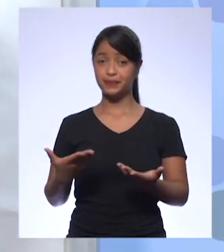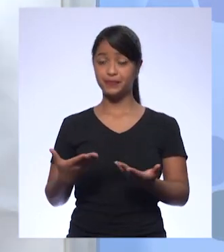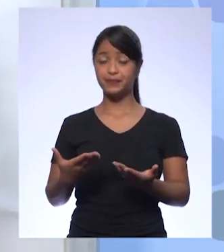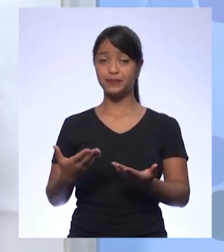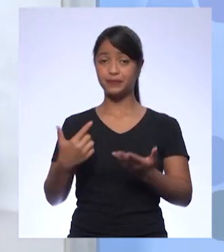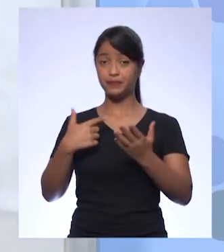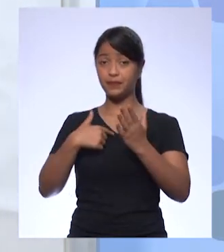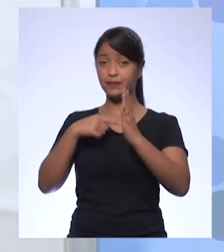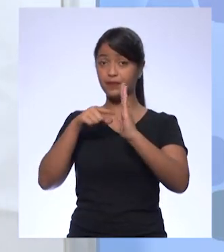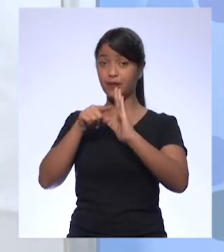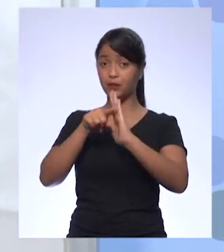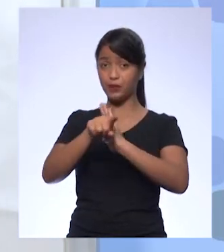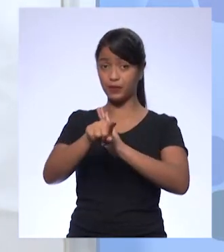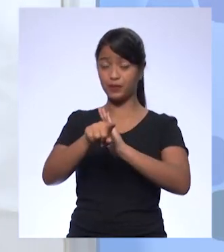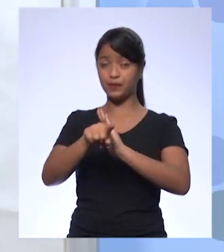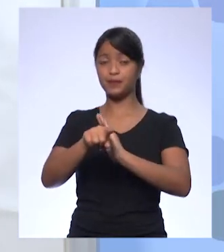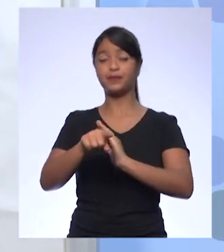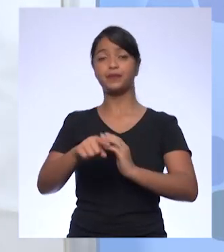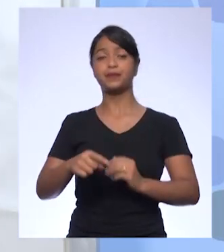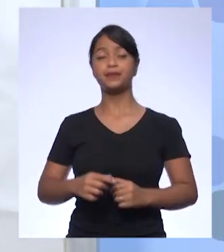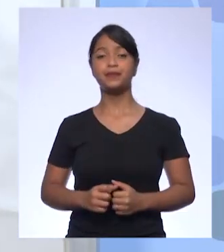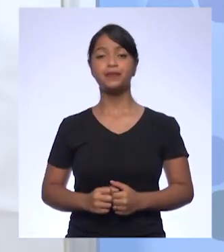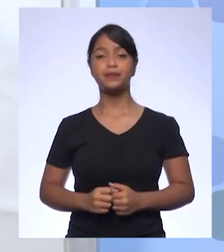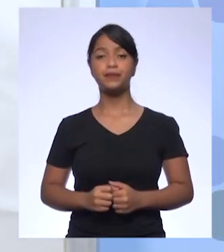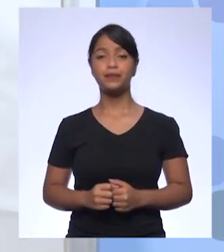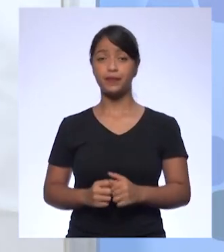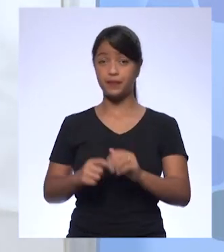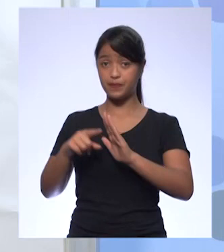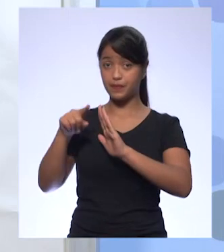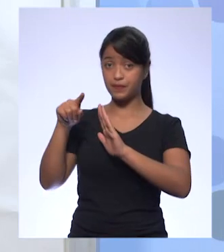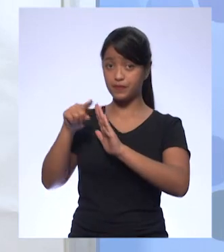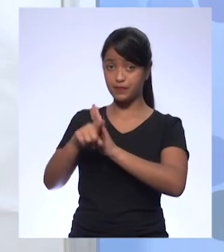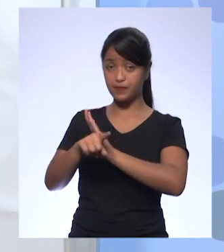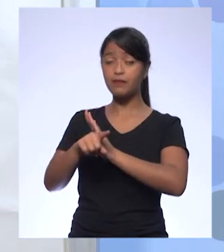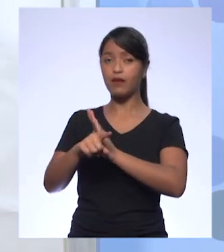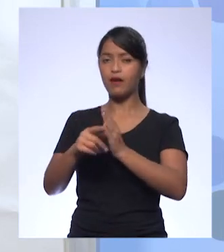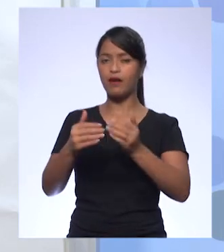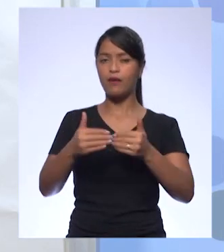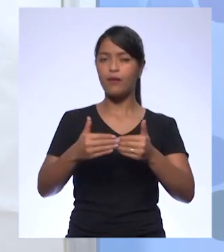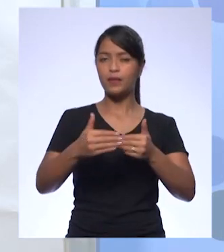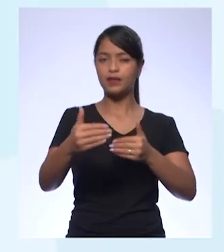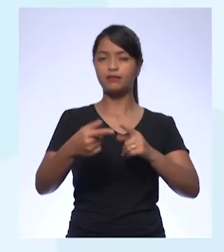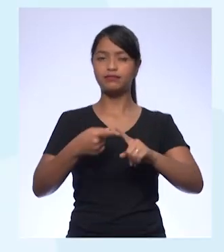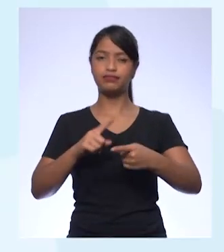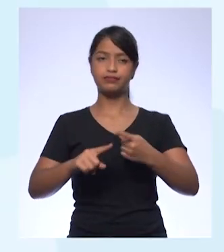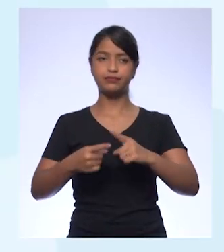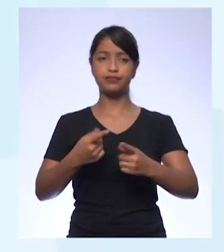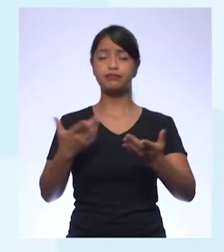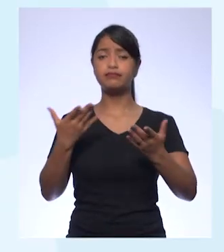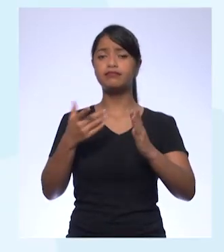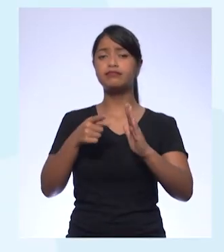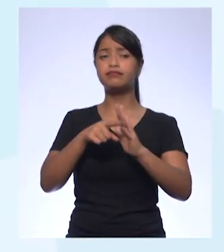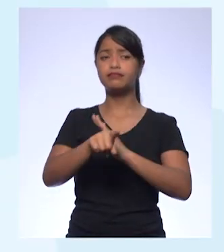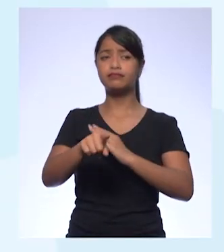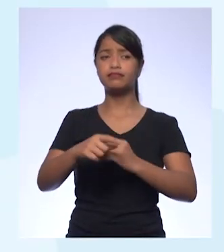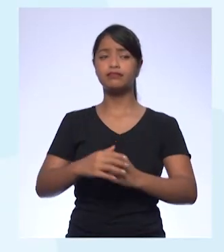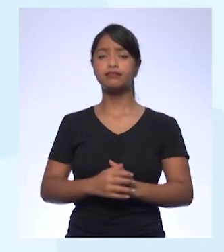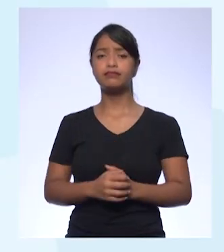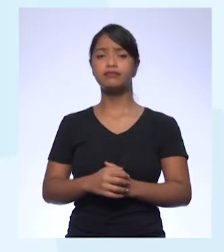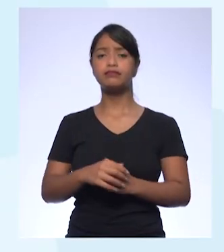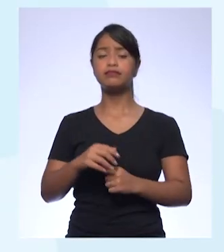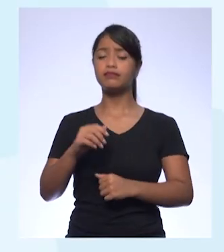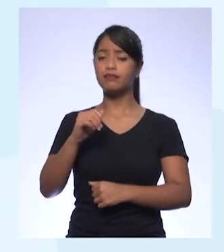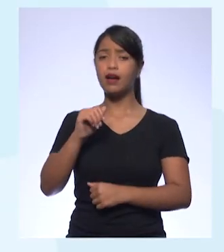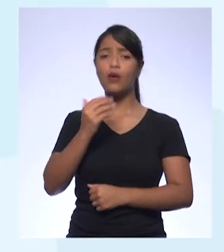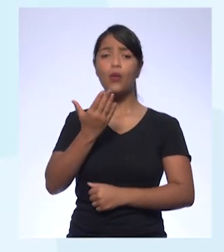perguntinha aqui, que aí a gente vai, a partir disso, começar a nossa conversa. Eu quero saber, para você, como você define o que é